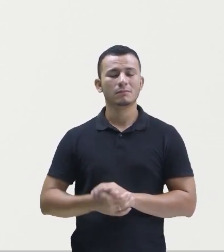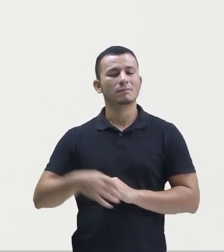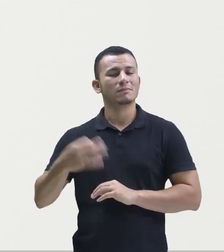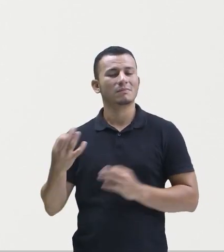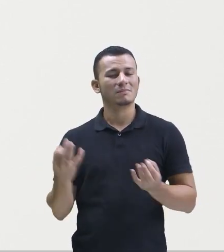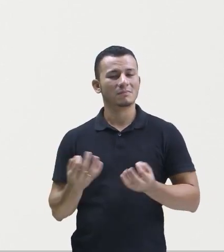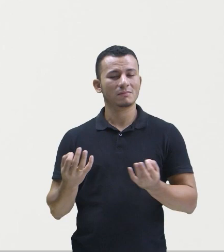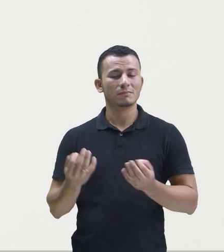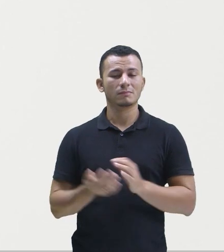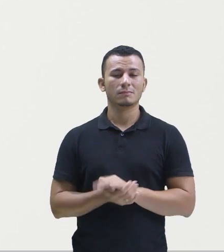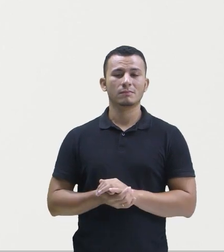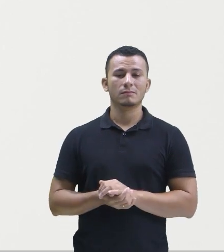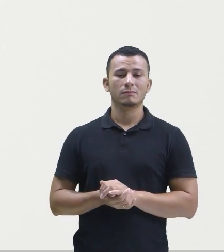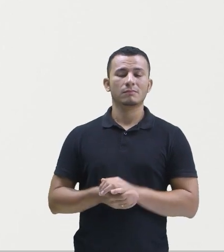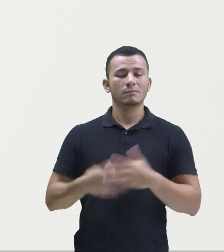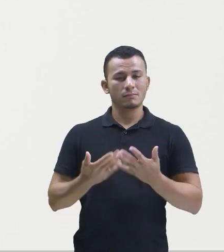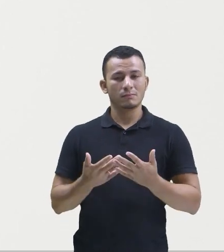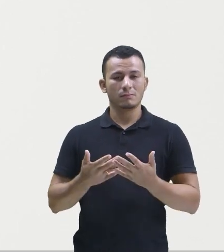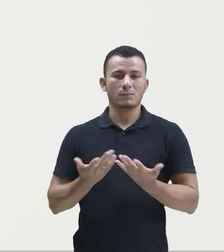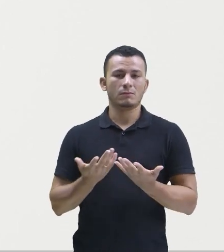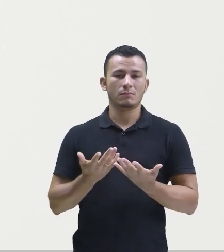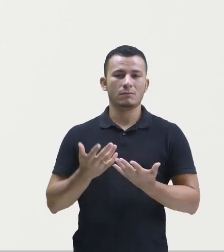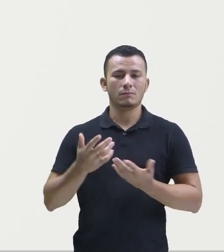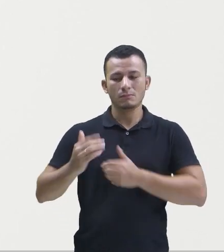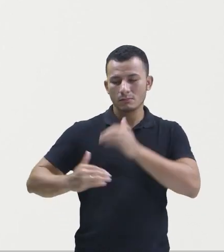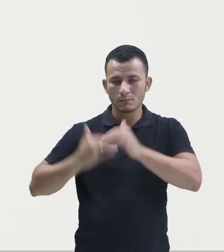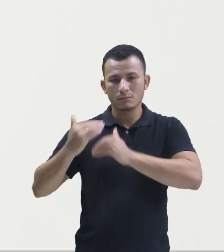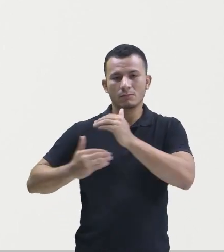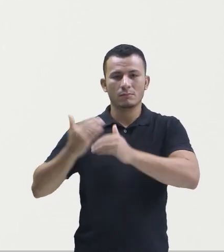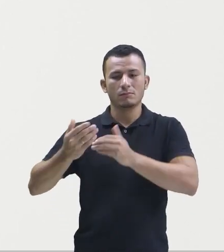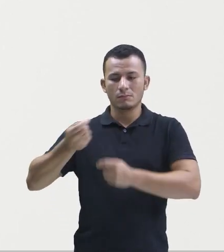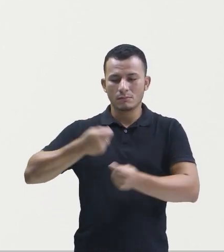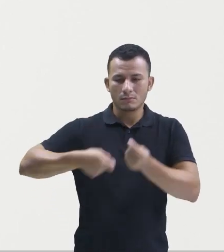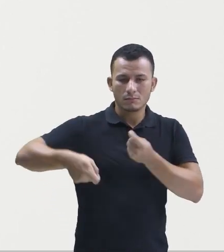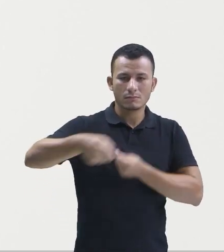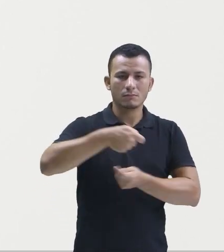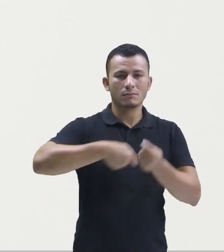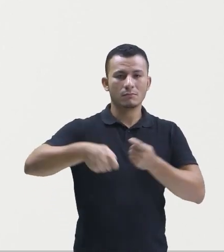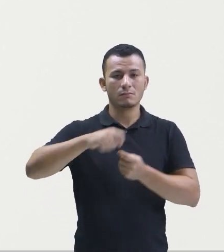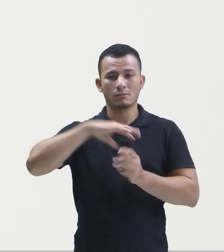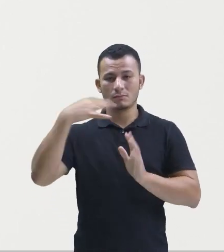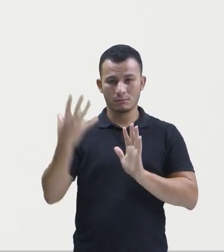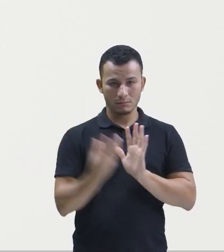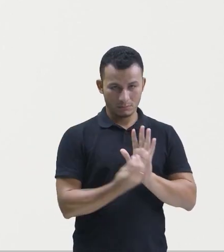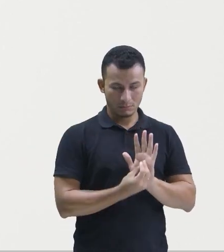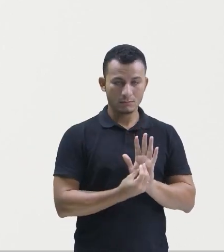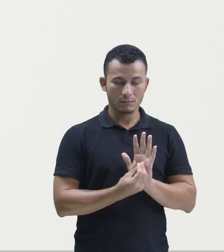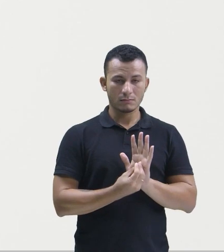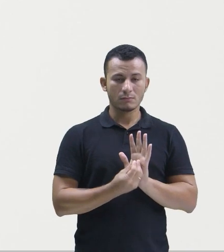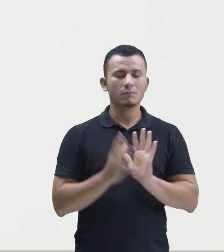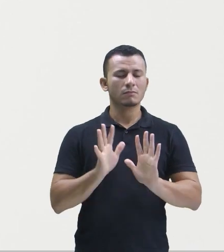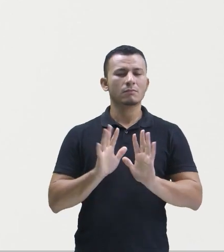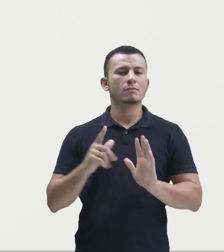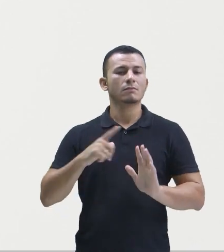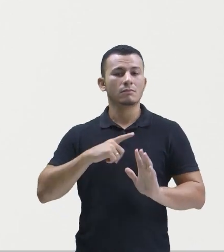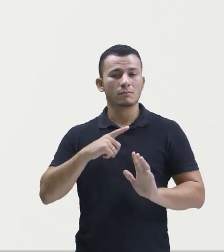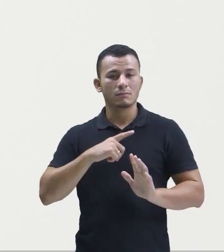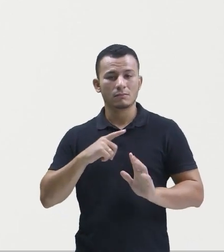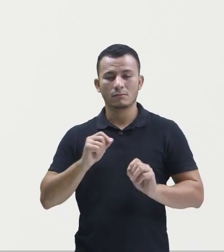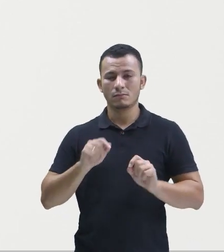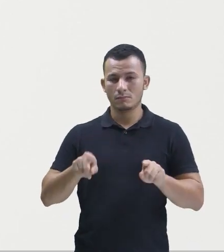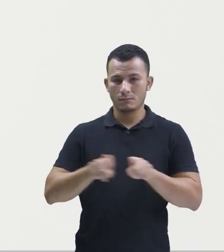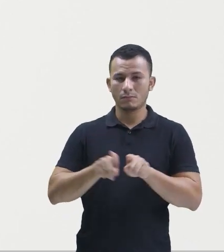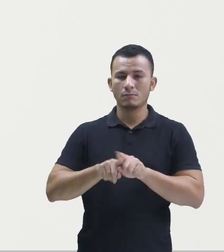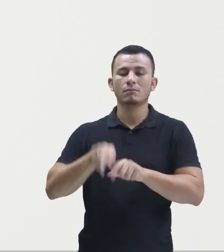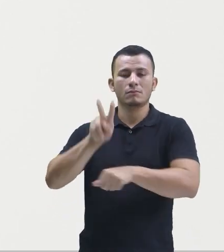Perfeito. Então, olha só. Além, né, de desenvolver economicamente a Amazônia, o que ela faz? Ela luta